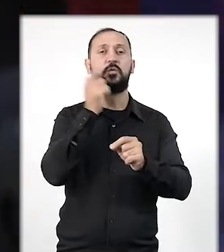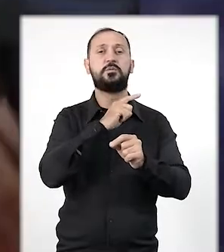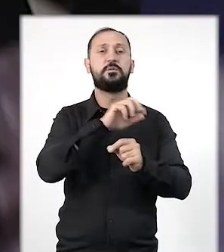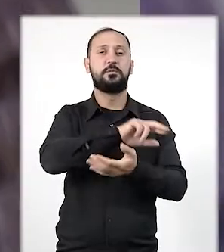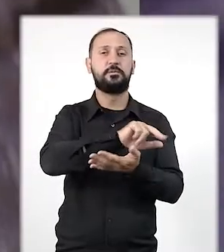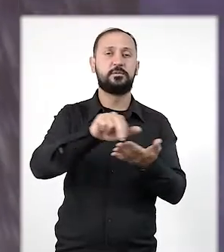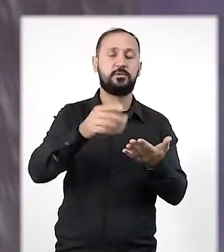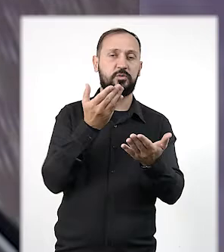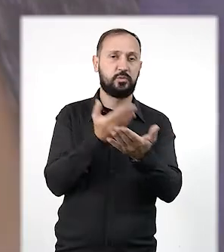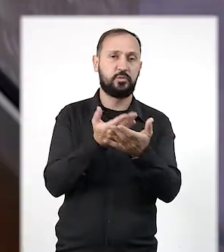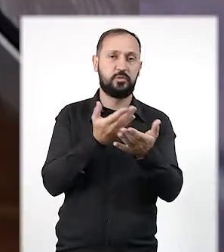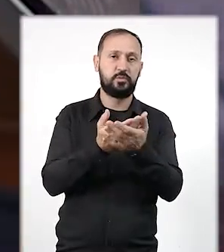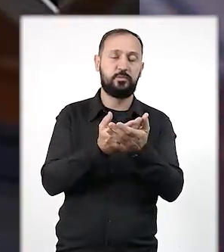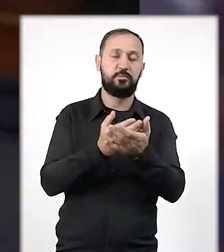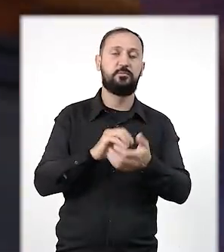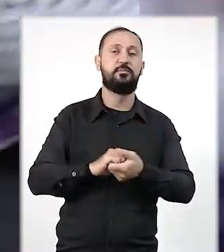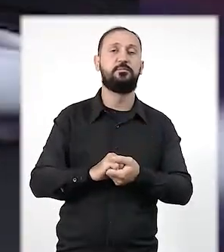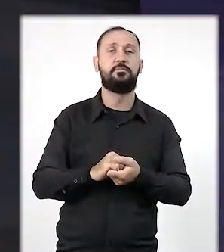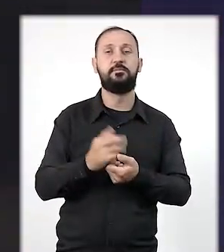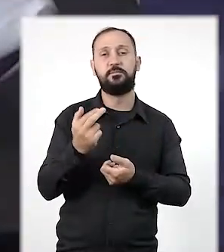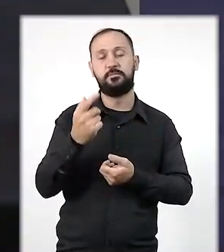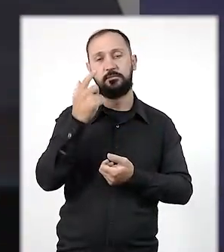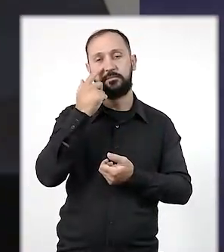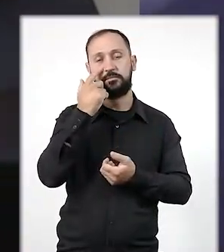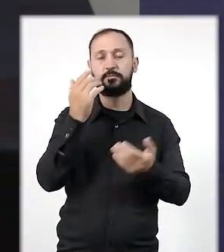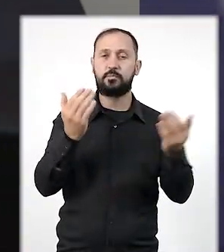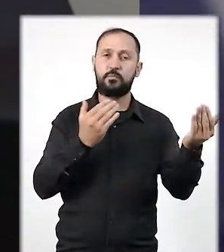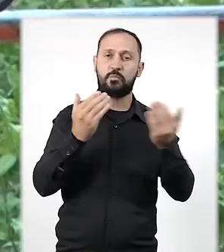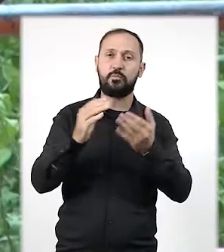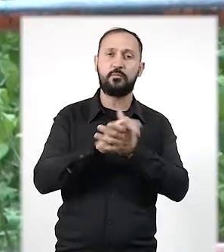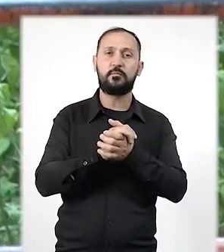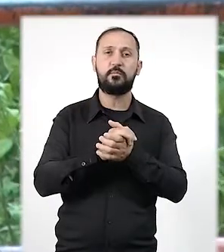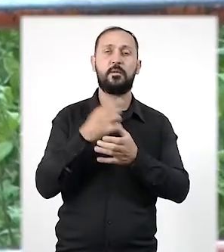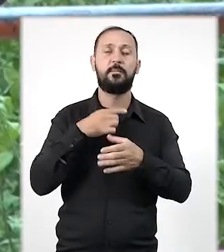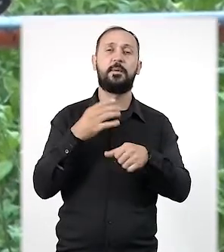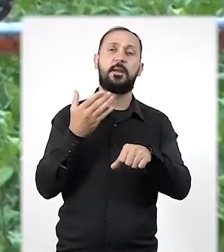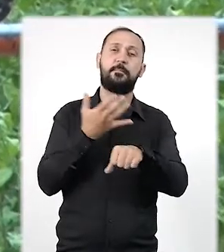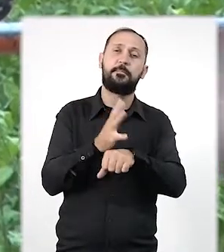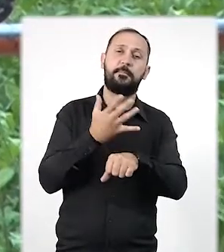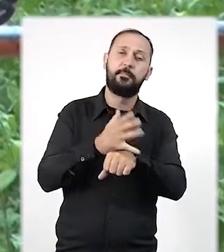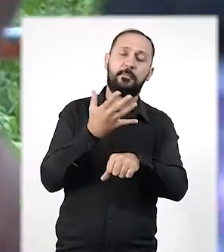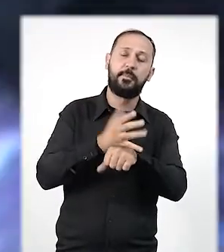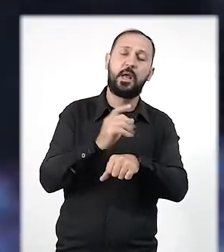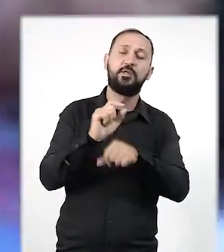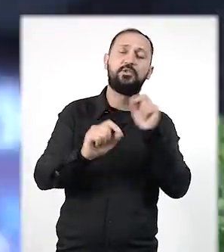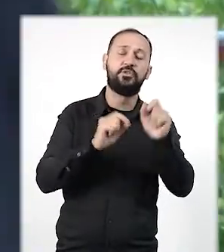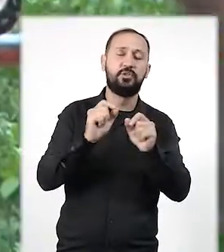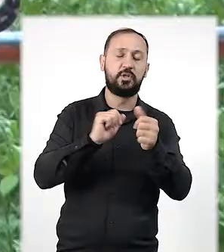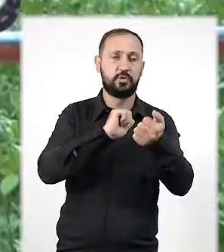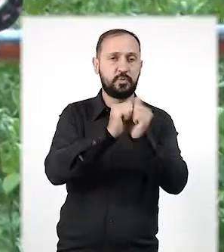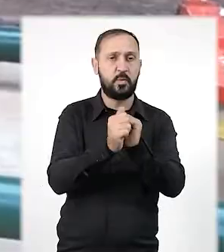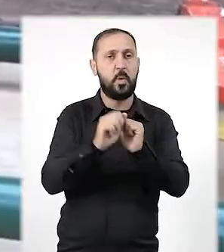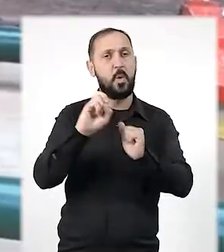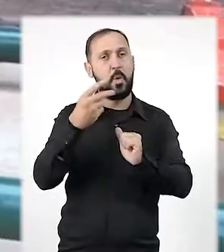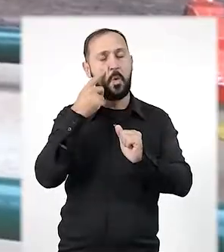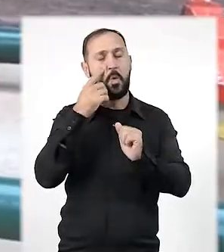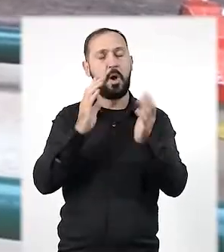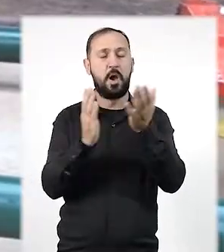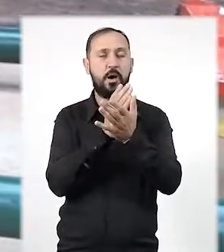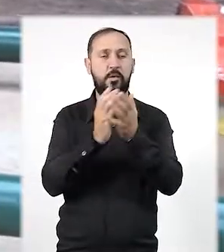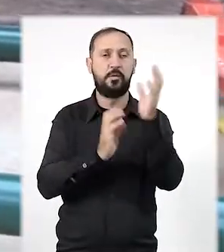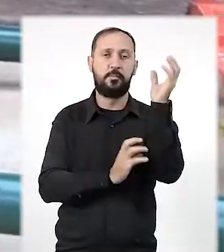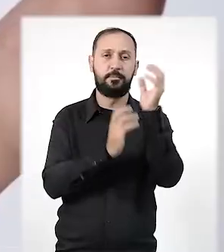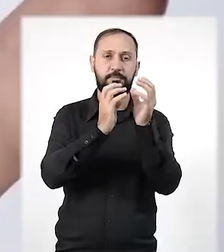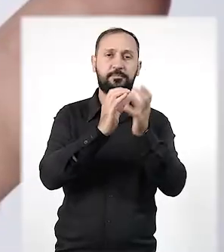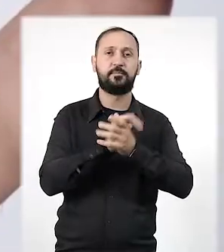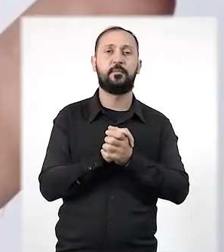possibilita diversos estudos científicos, como os que avaliam predisposição para a prática de esportes ou para a propensão a um